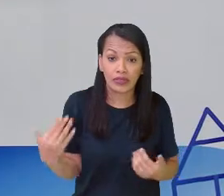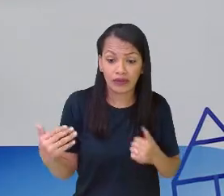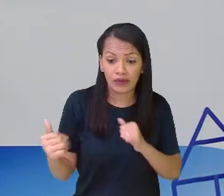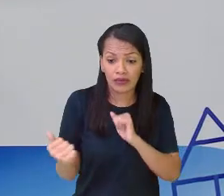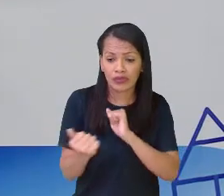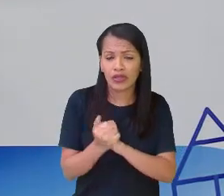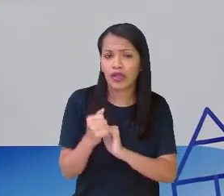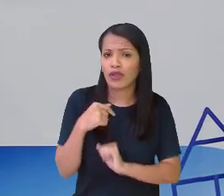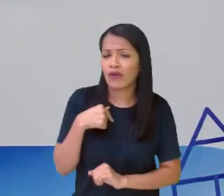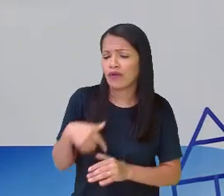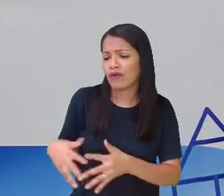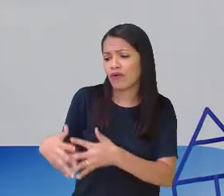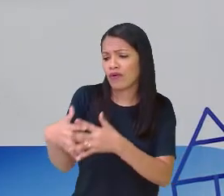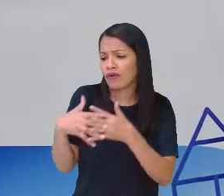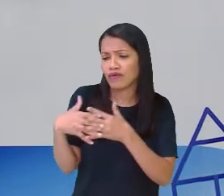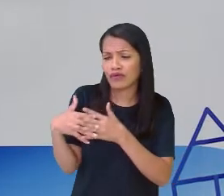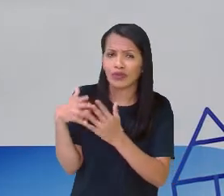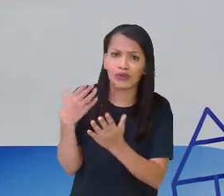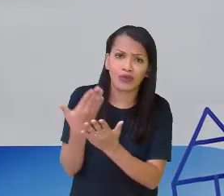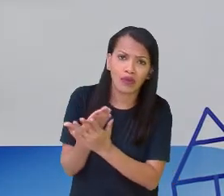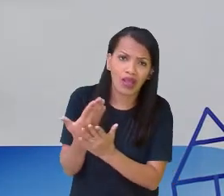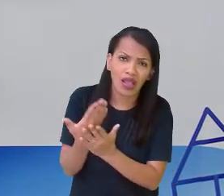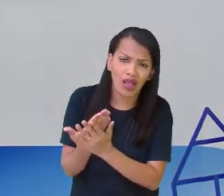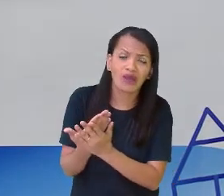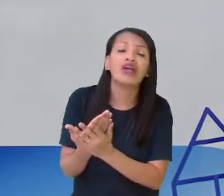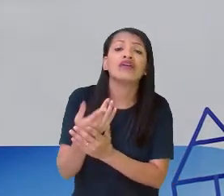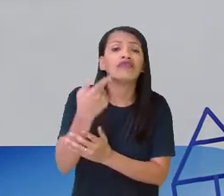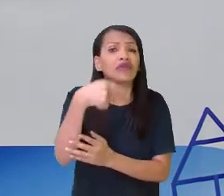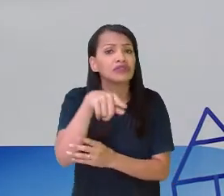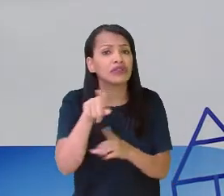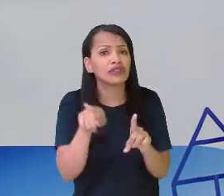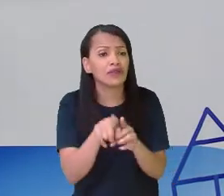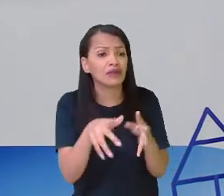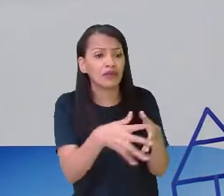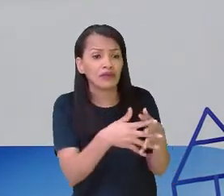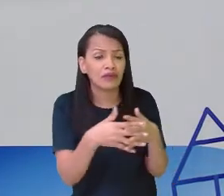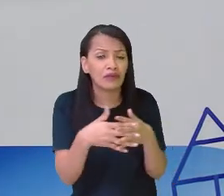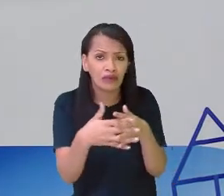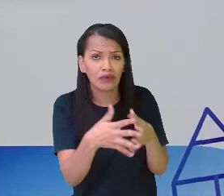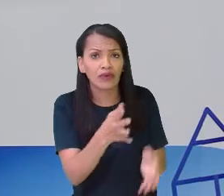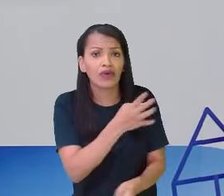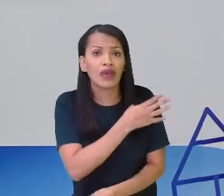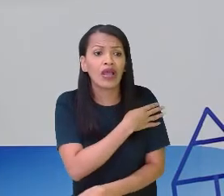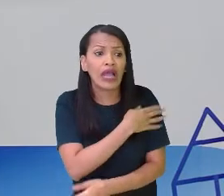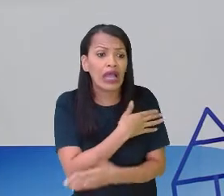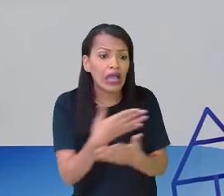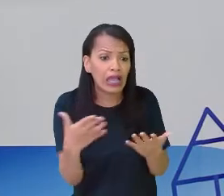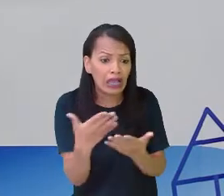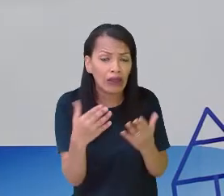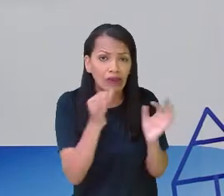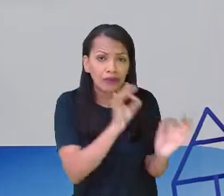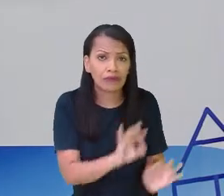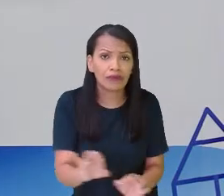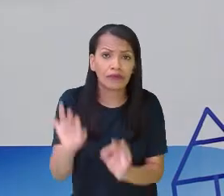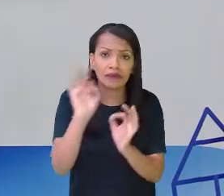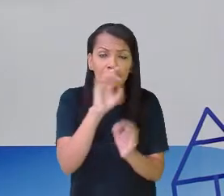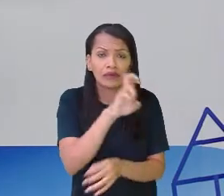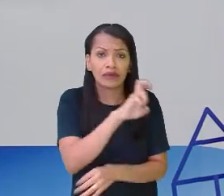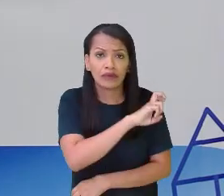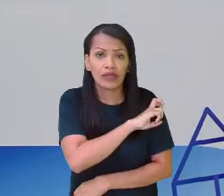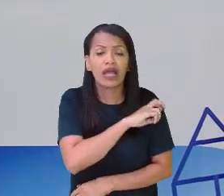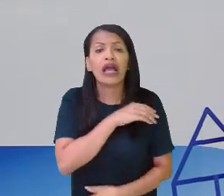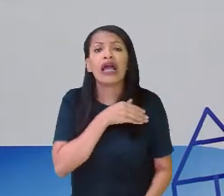me confundi com o tema da aula, você se confundiu, assistiu do quarto, vai assistir do quinto, e assim a gente vai ficando